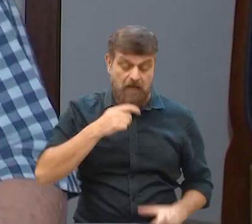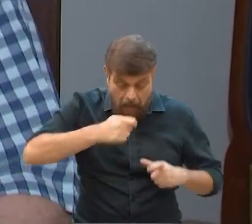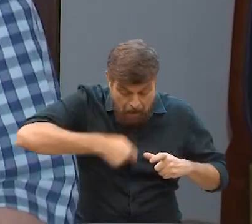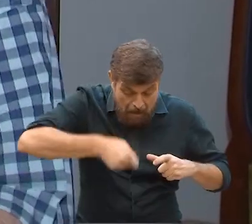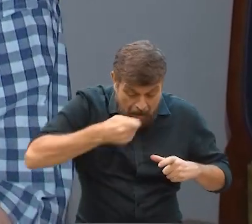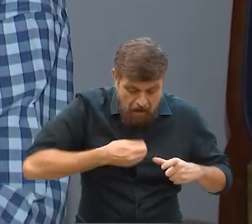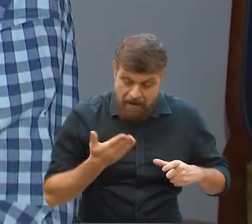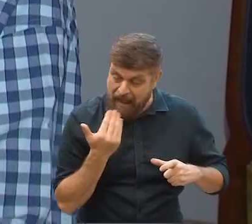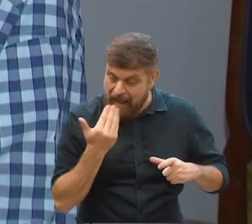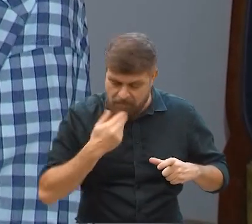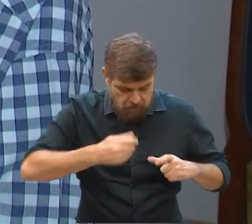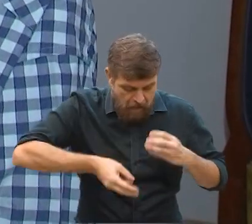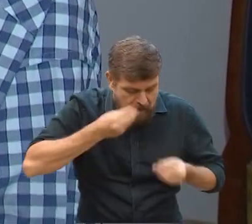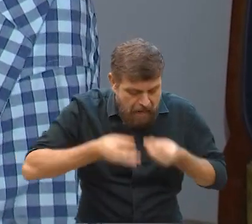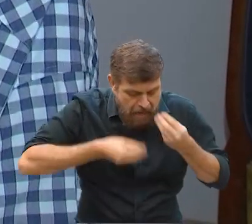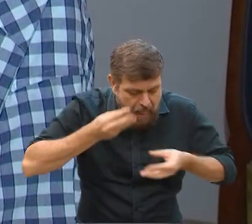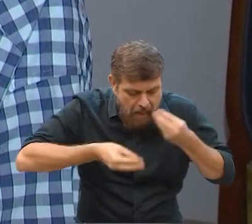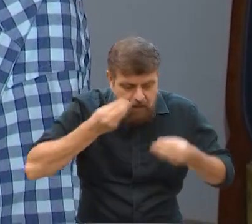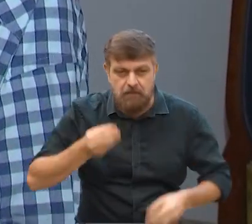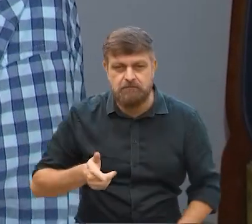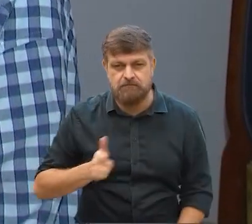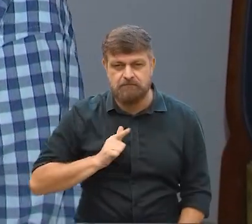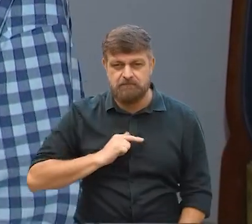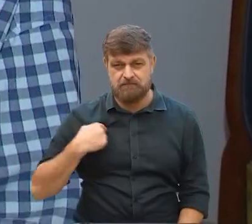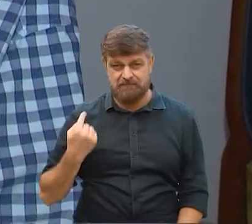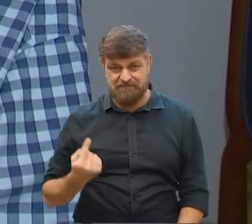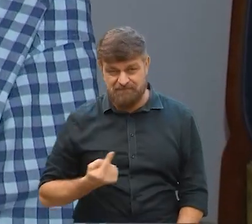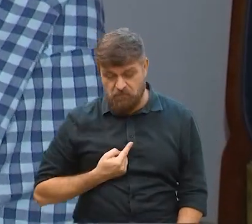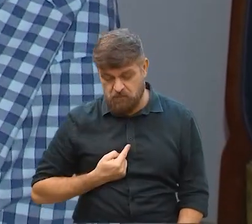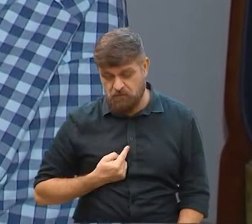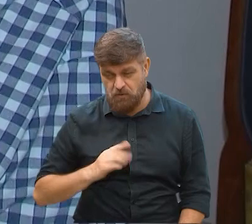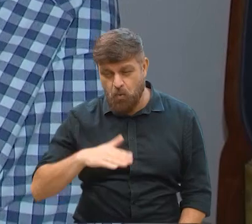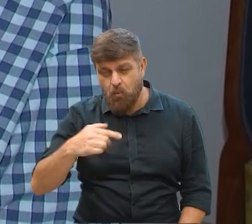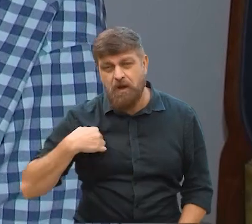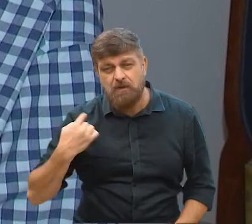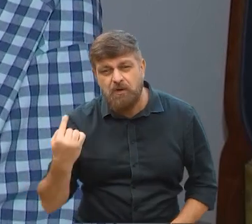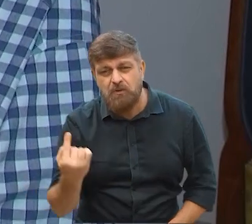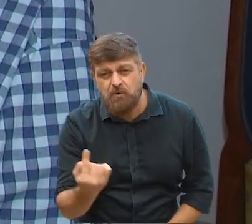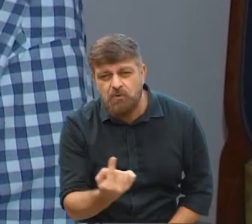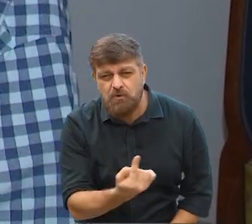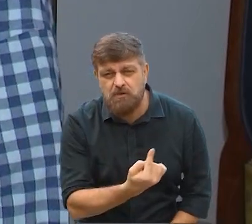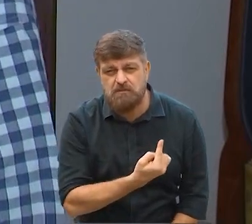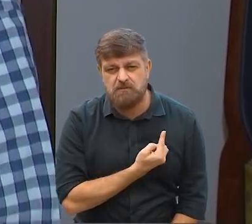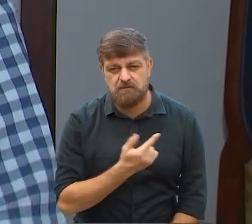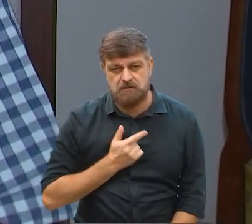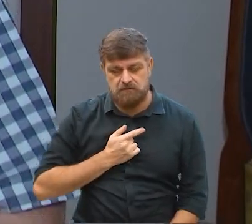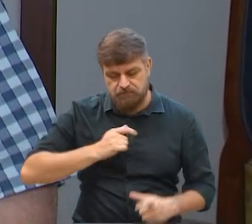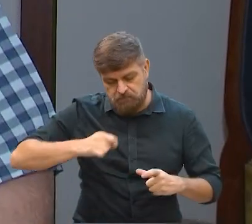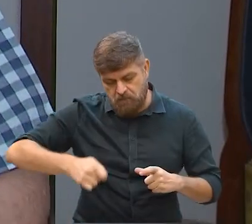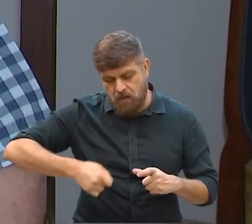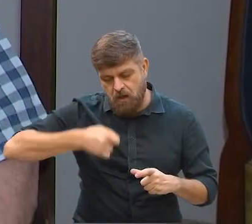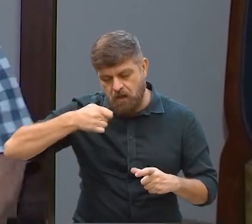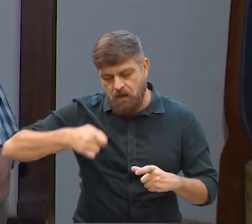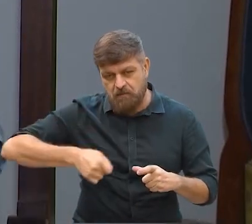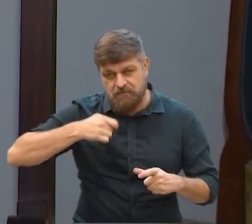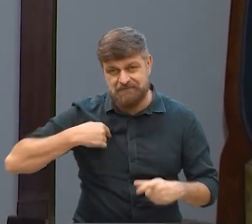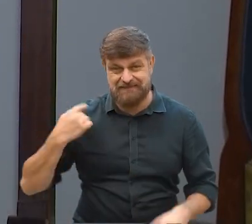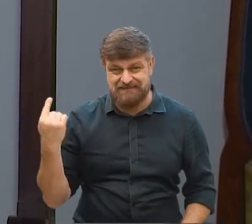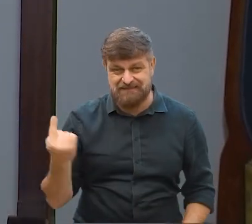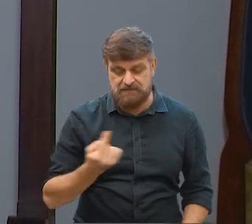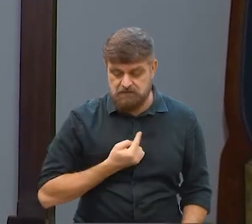Outra coisa, quando nós estamos por nos alimentar, se